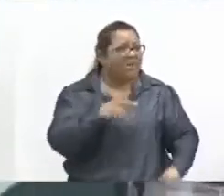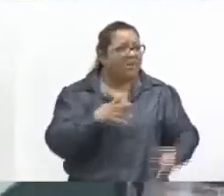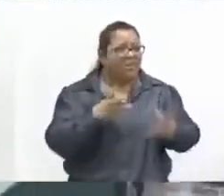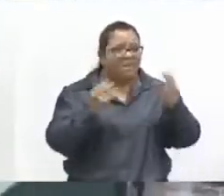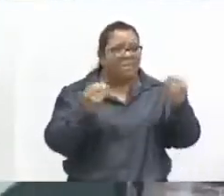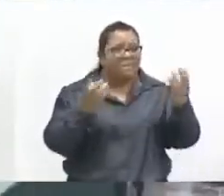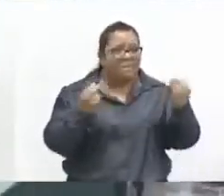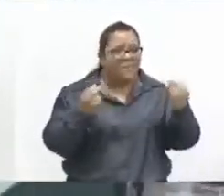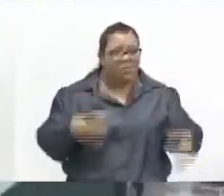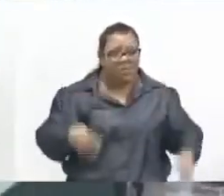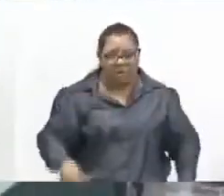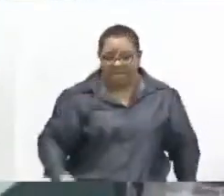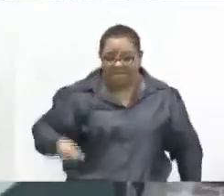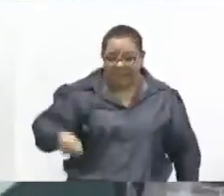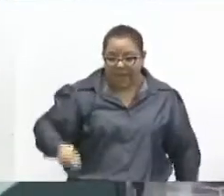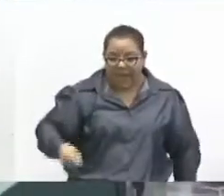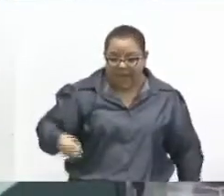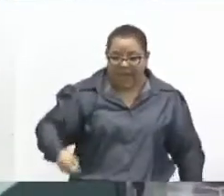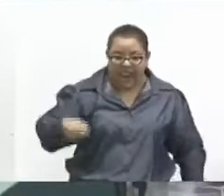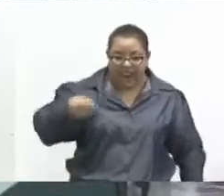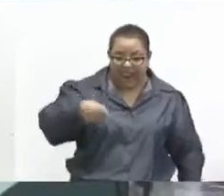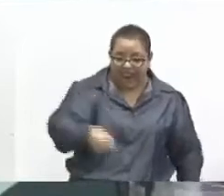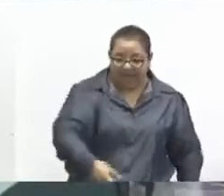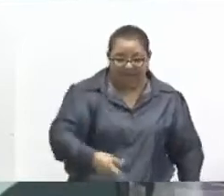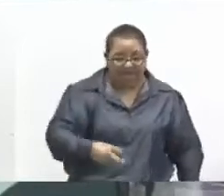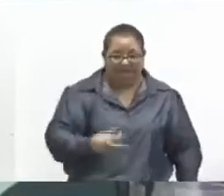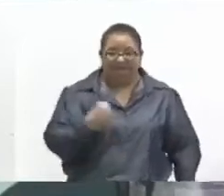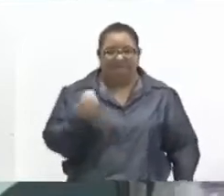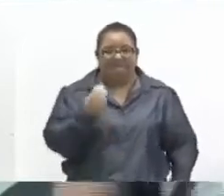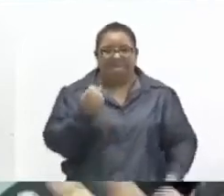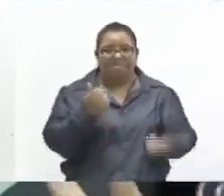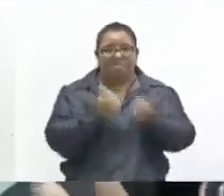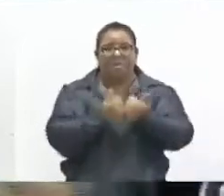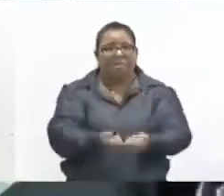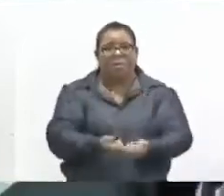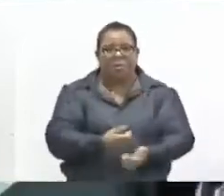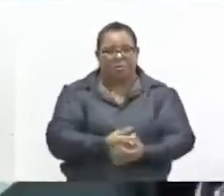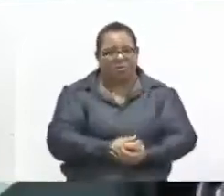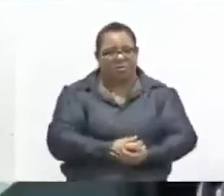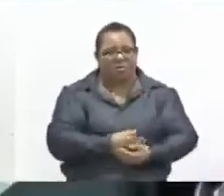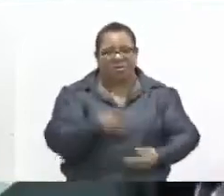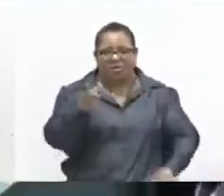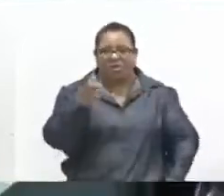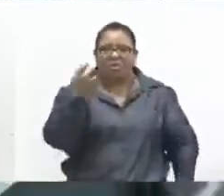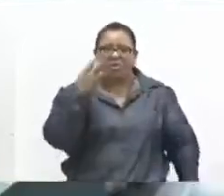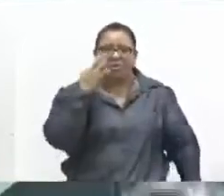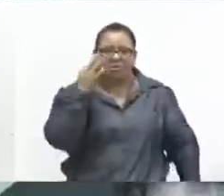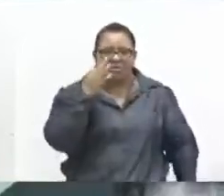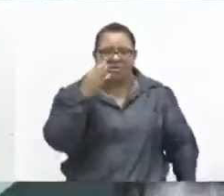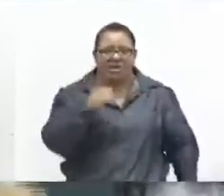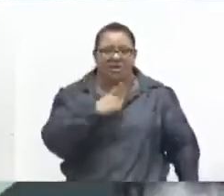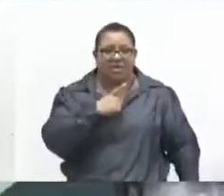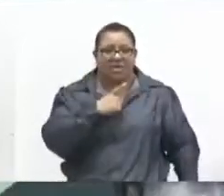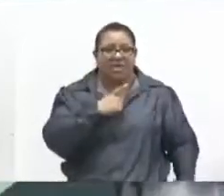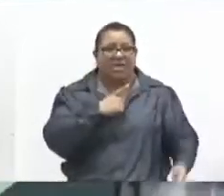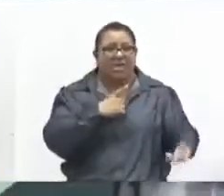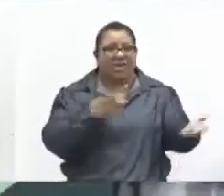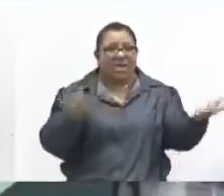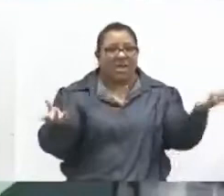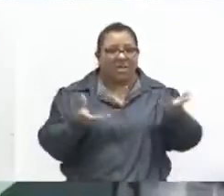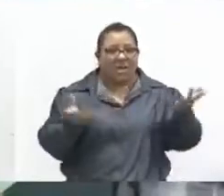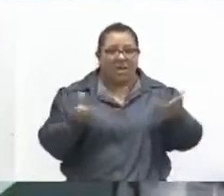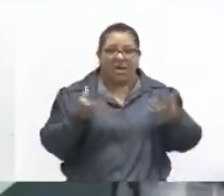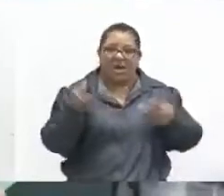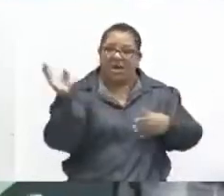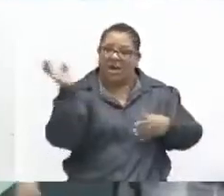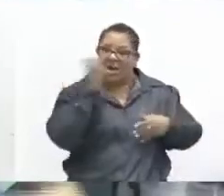mala. Esse estudante, ele precisa de algo que ampare ele. E aí, por exemplo, na UFMT tem um PAI, que é o Programa de Acolhimento Imediato, né, que o